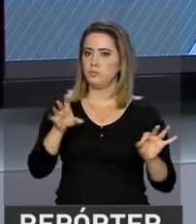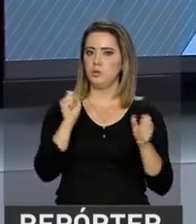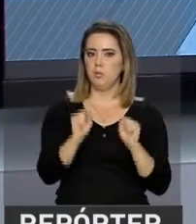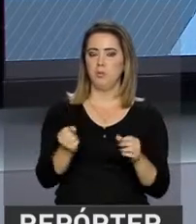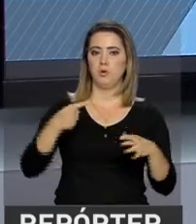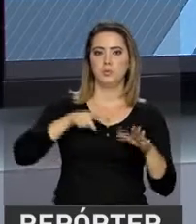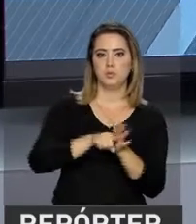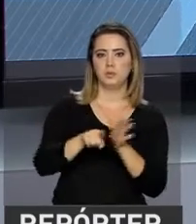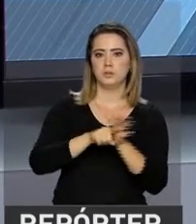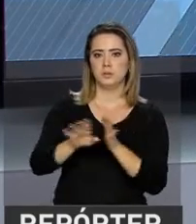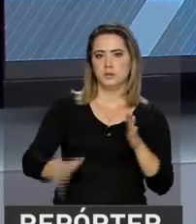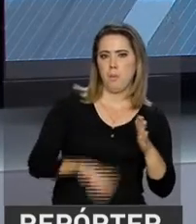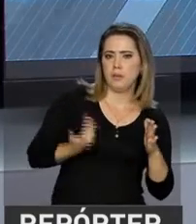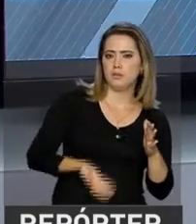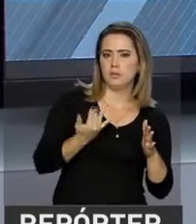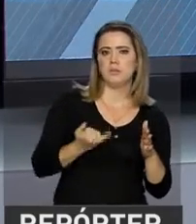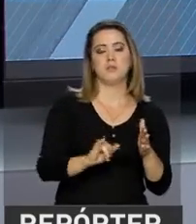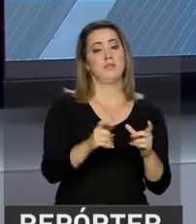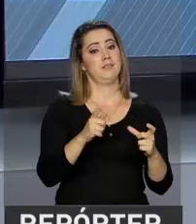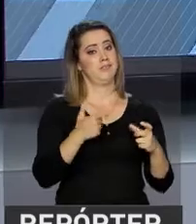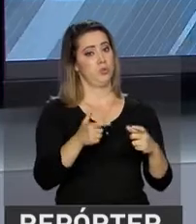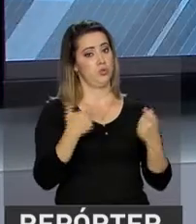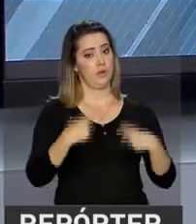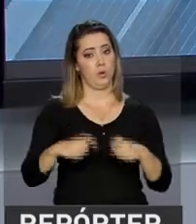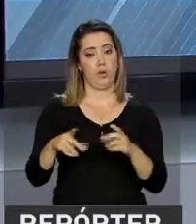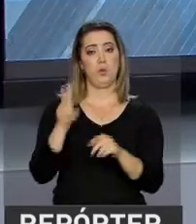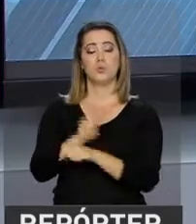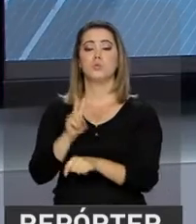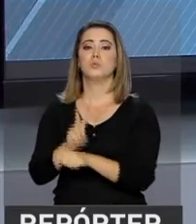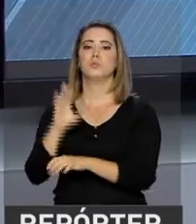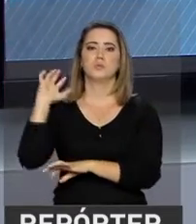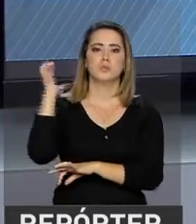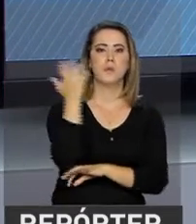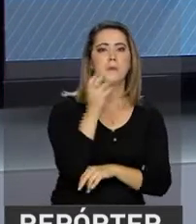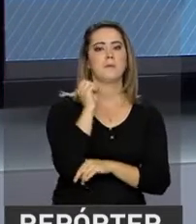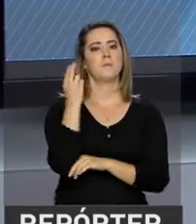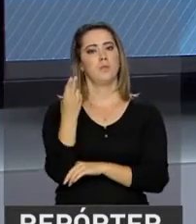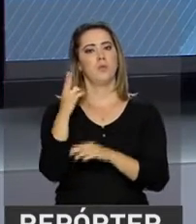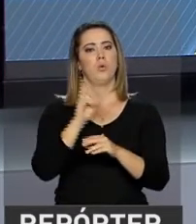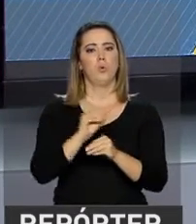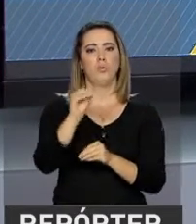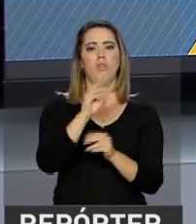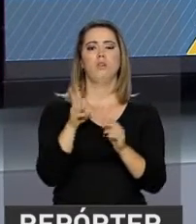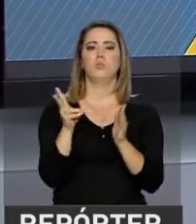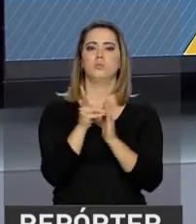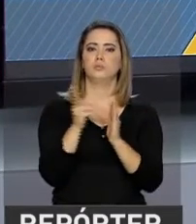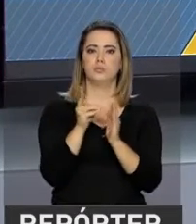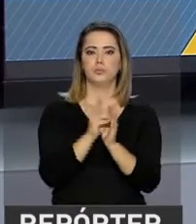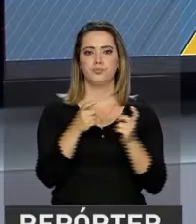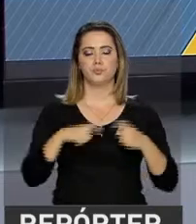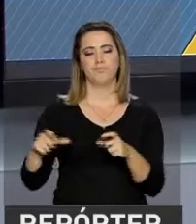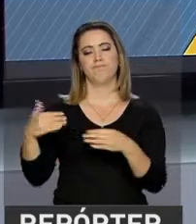poderá receber pesquisa e lavra mineral apenas onde não houver proteção da vegetação nativa unidades de conservação terras indígenas